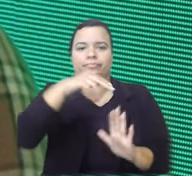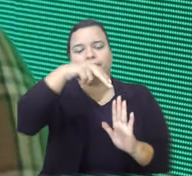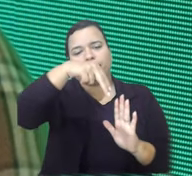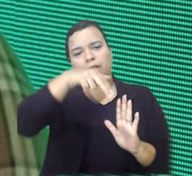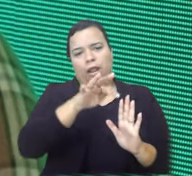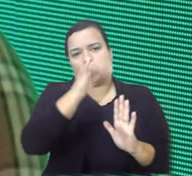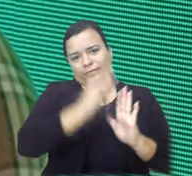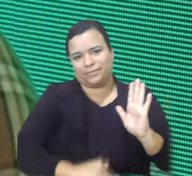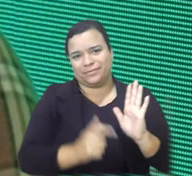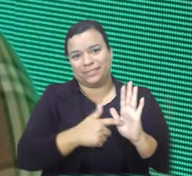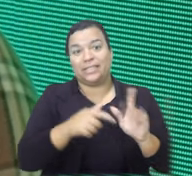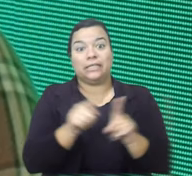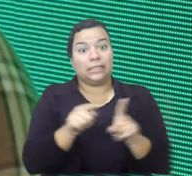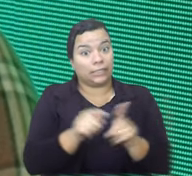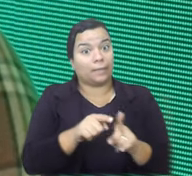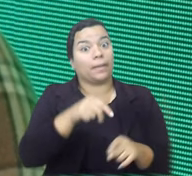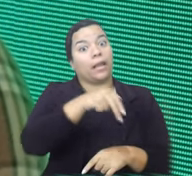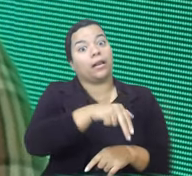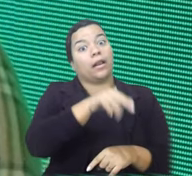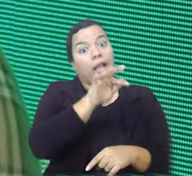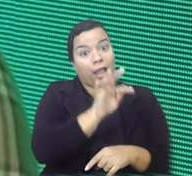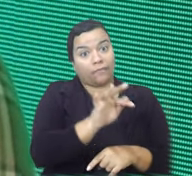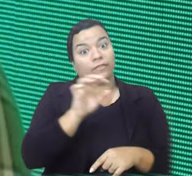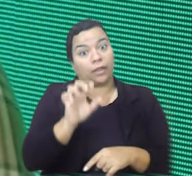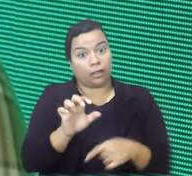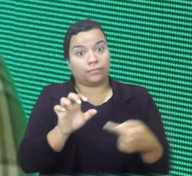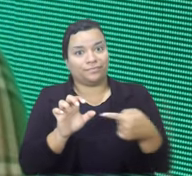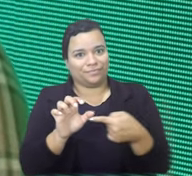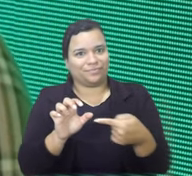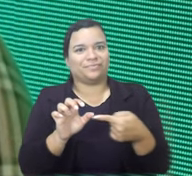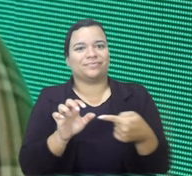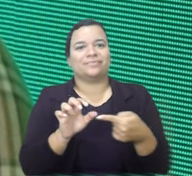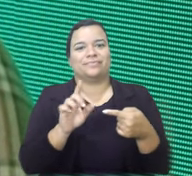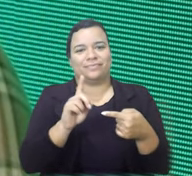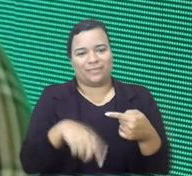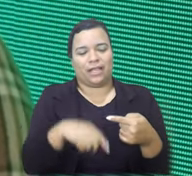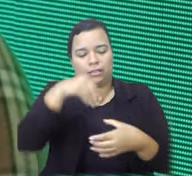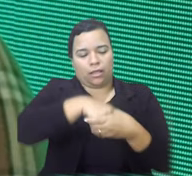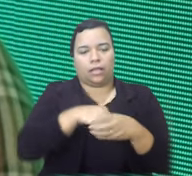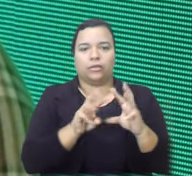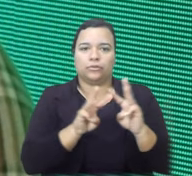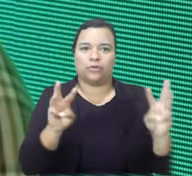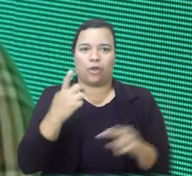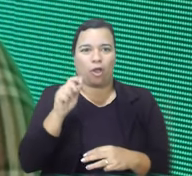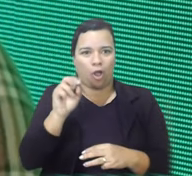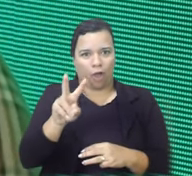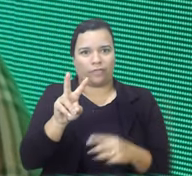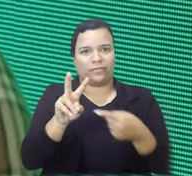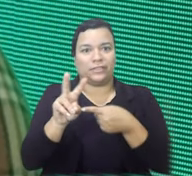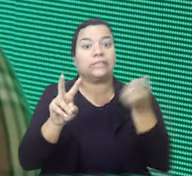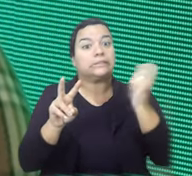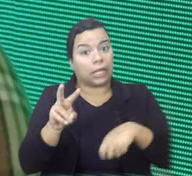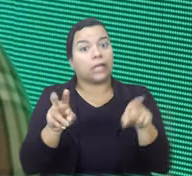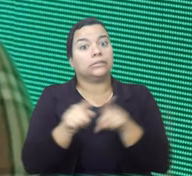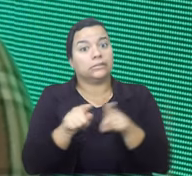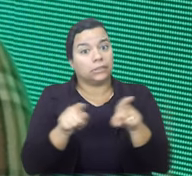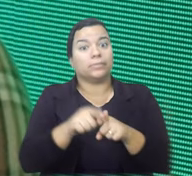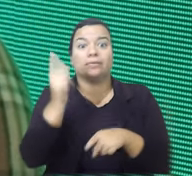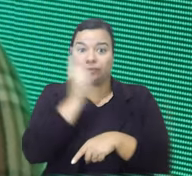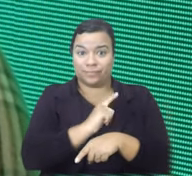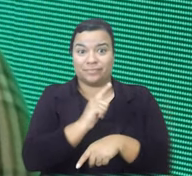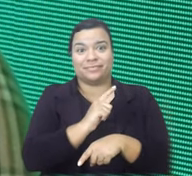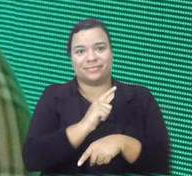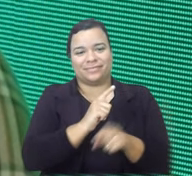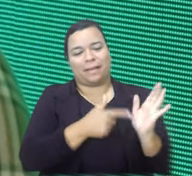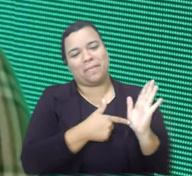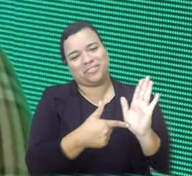também tem a nota fiscal de serviço eletrônica que já existe no gov a gente também consegue levar você